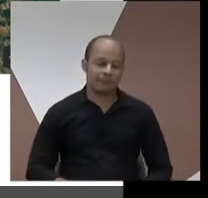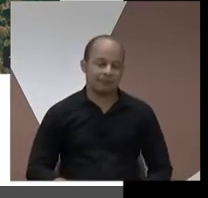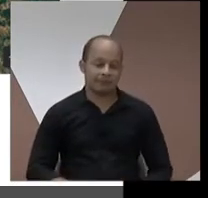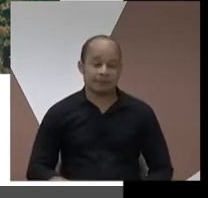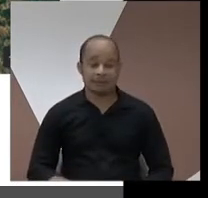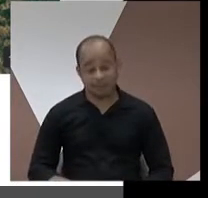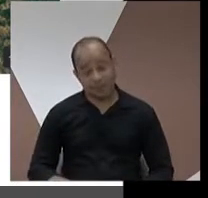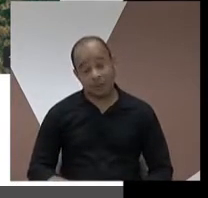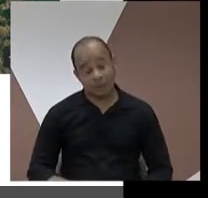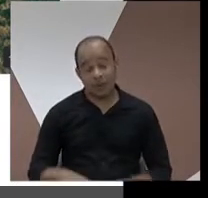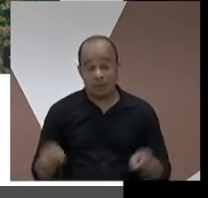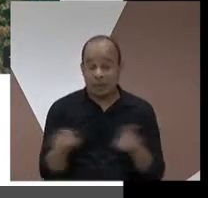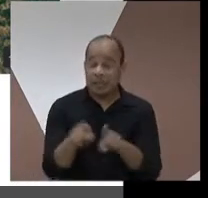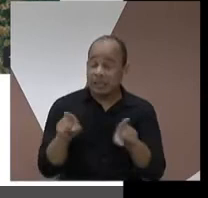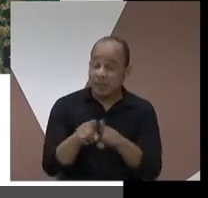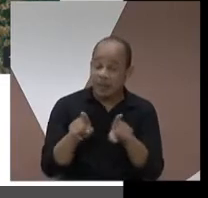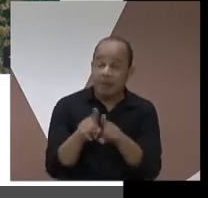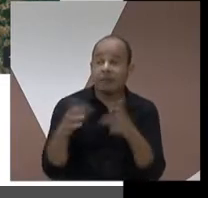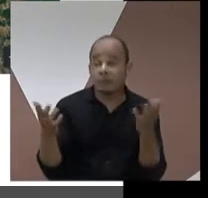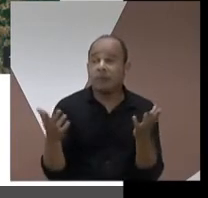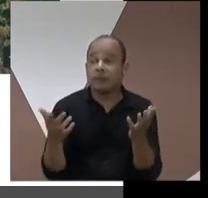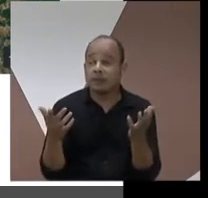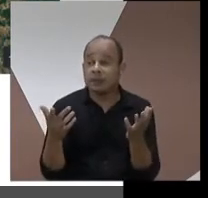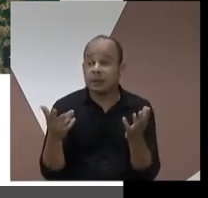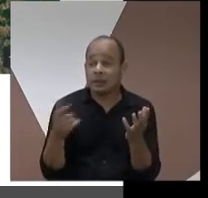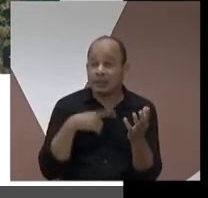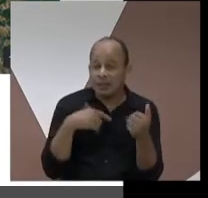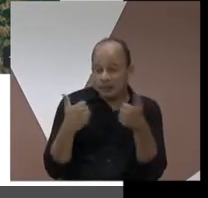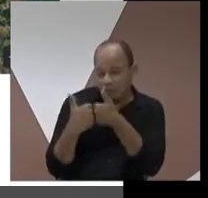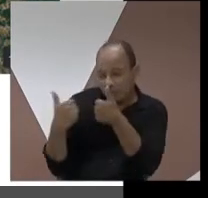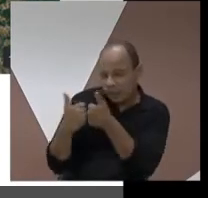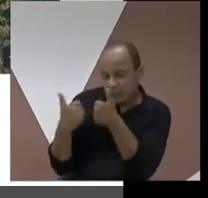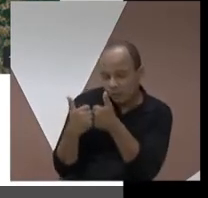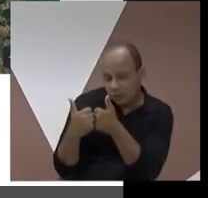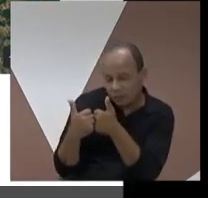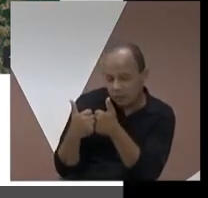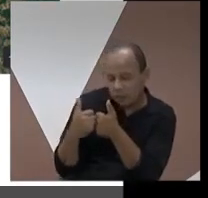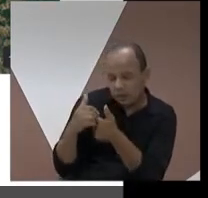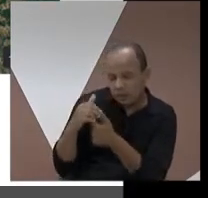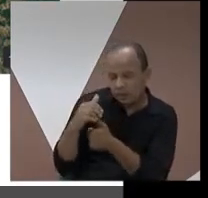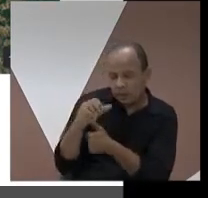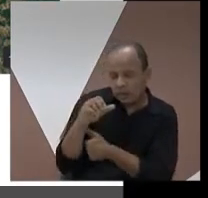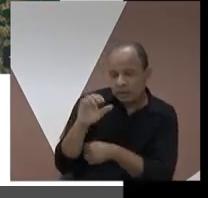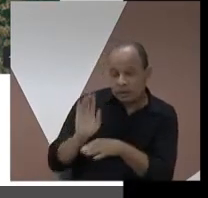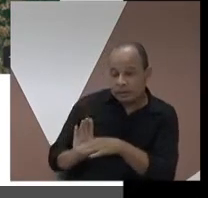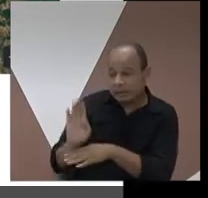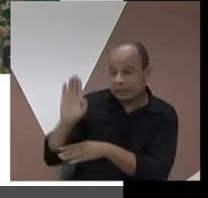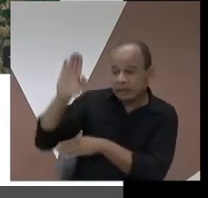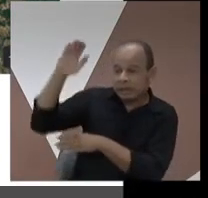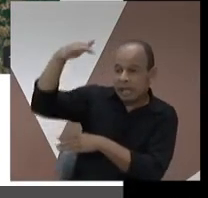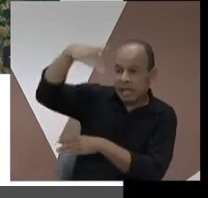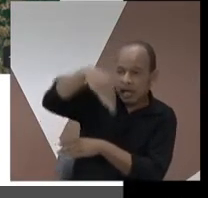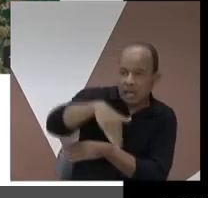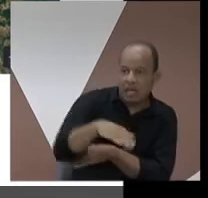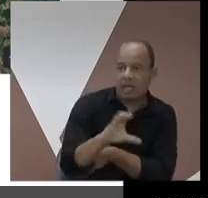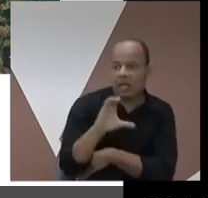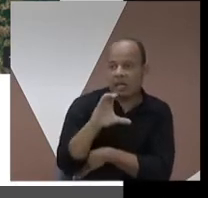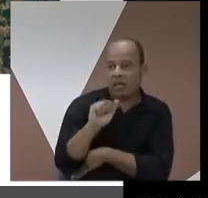e aproxima bastante ali da Serra da Calçada, né? Esse é o traçado amarelo,